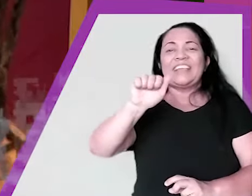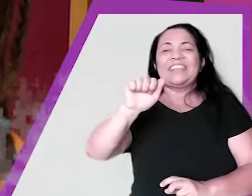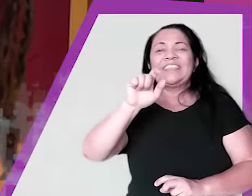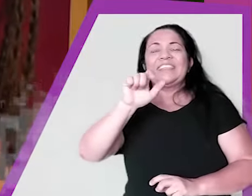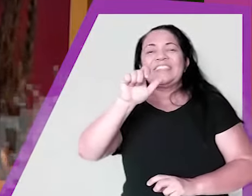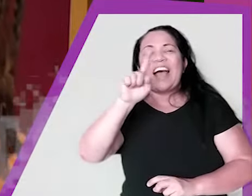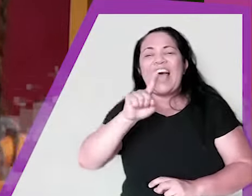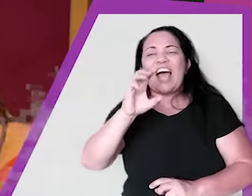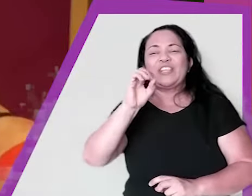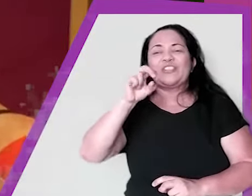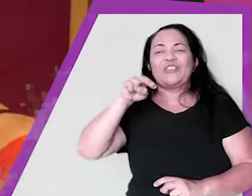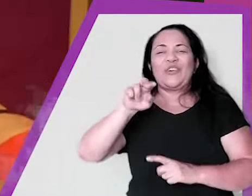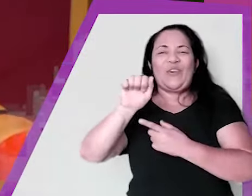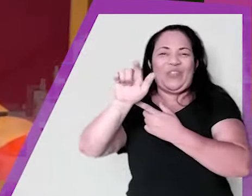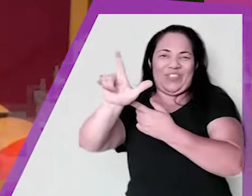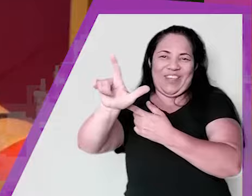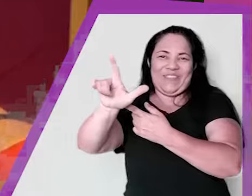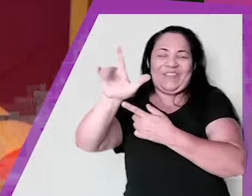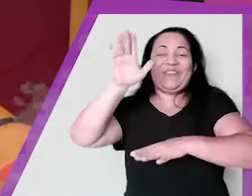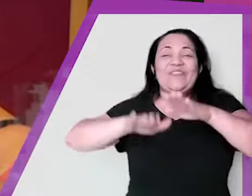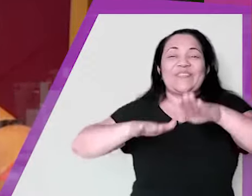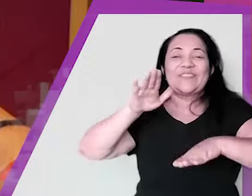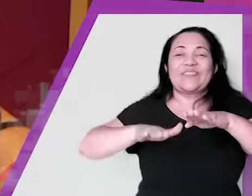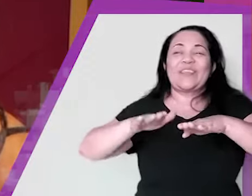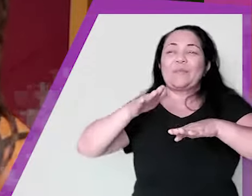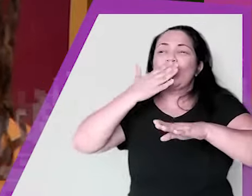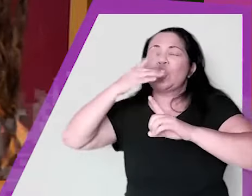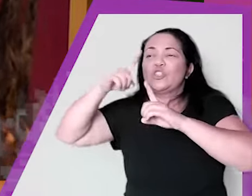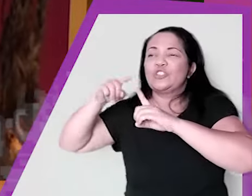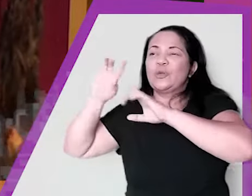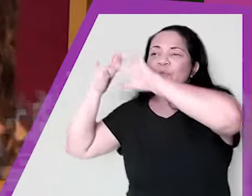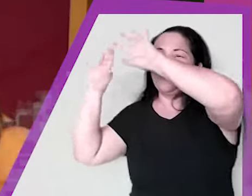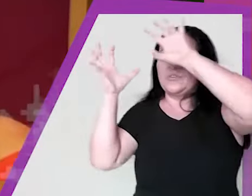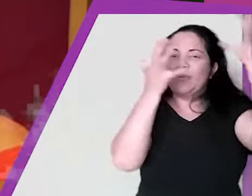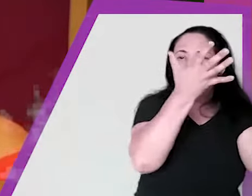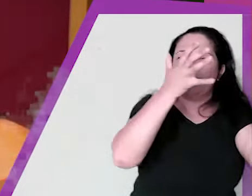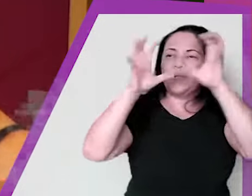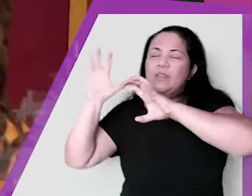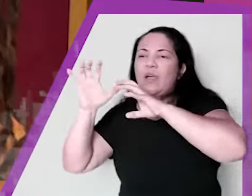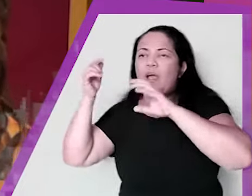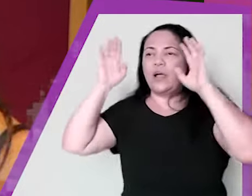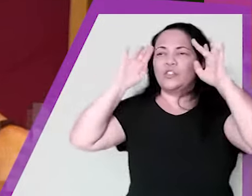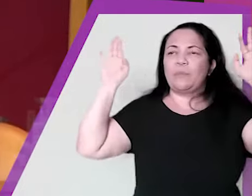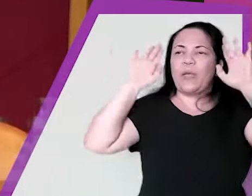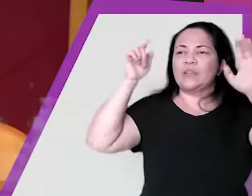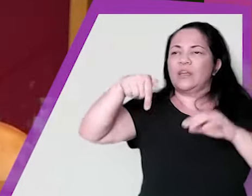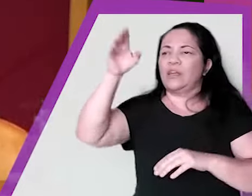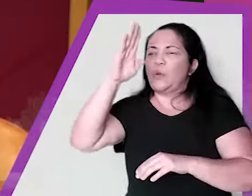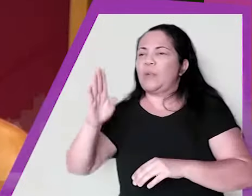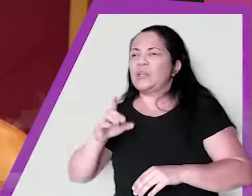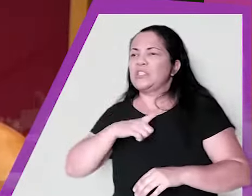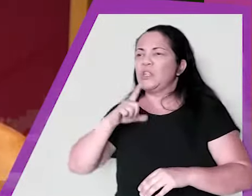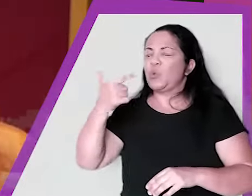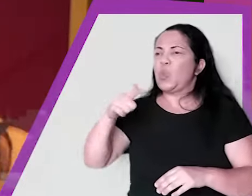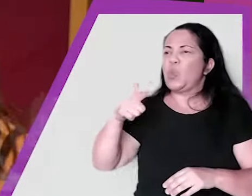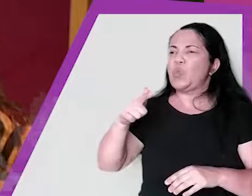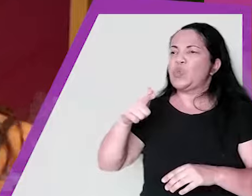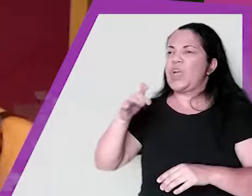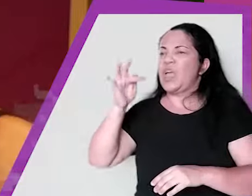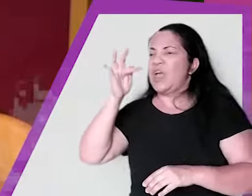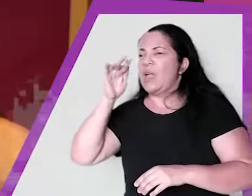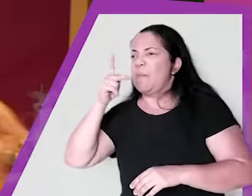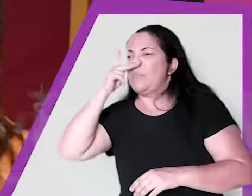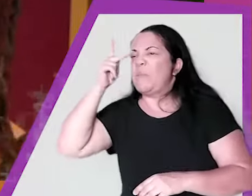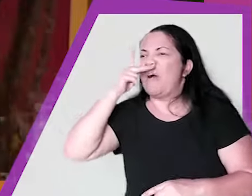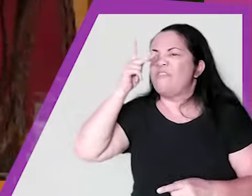mais seca e uma vegetação mais verde que floresce. Essa sazonalidade, essa coisa, a gente fica dizendo, ah, aqui no Brasil não